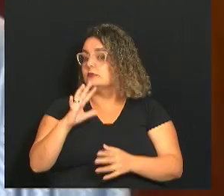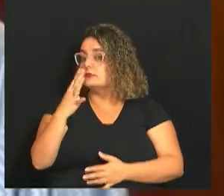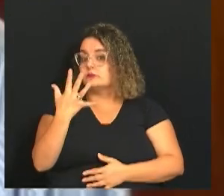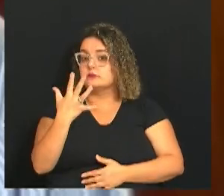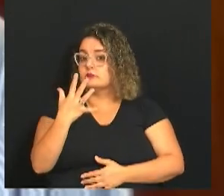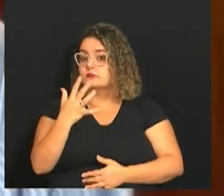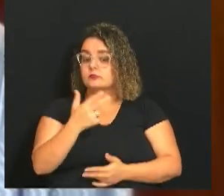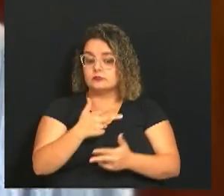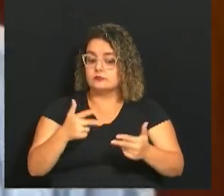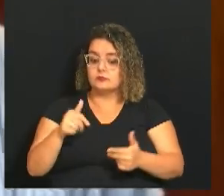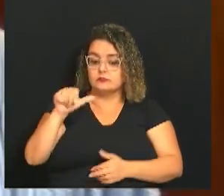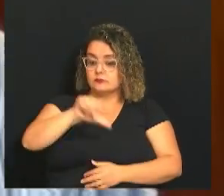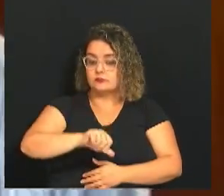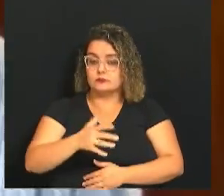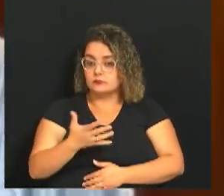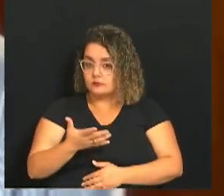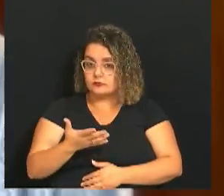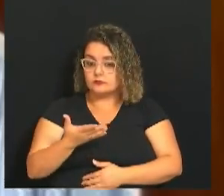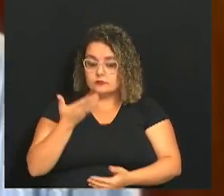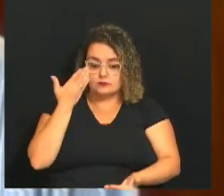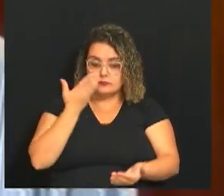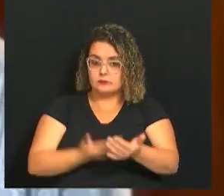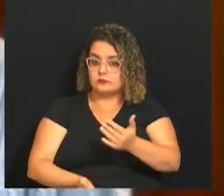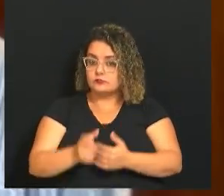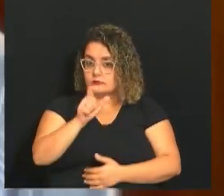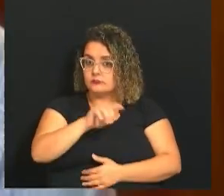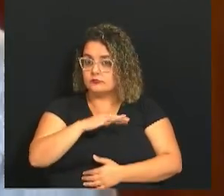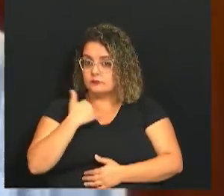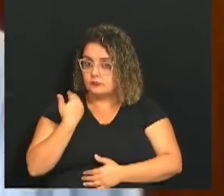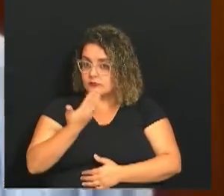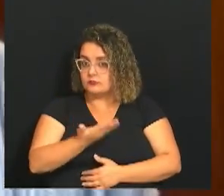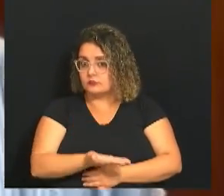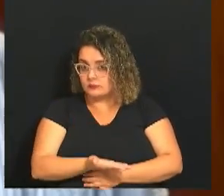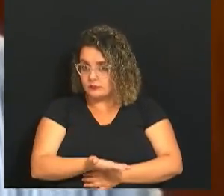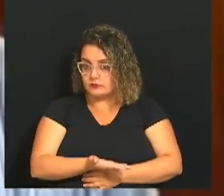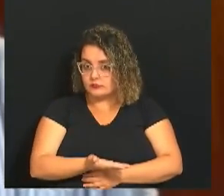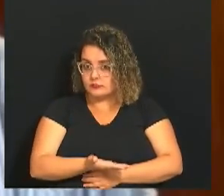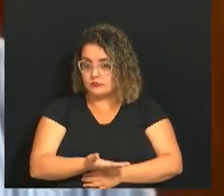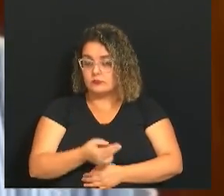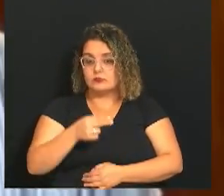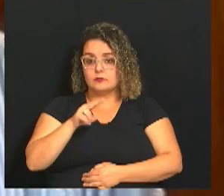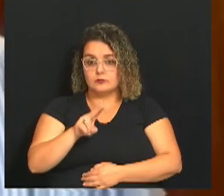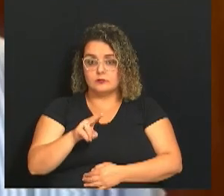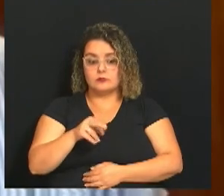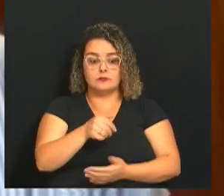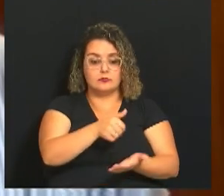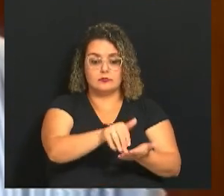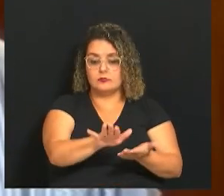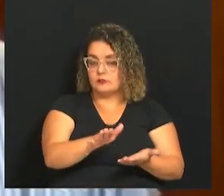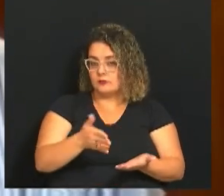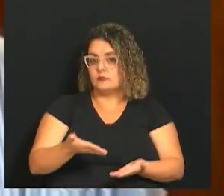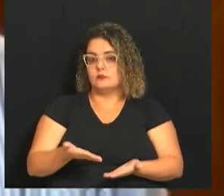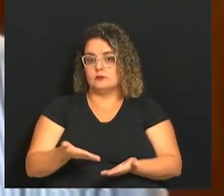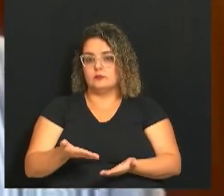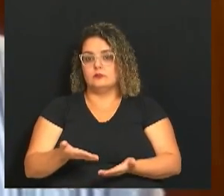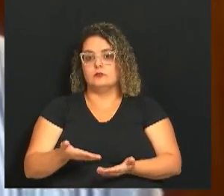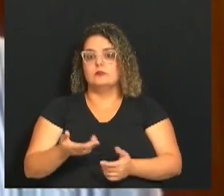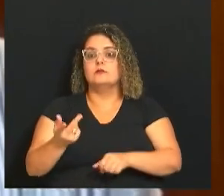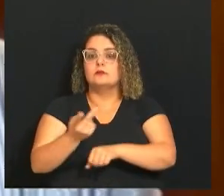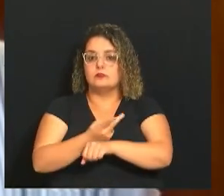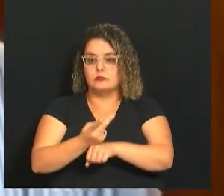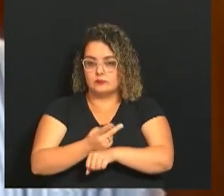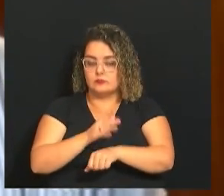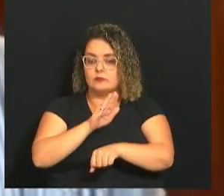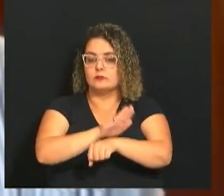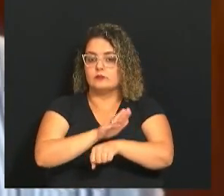situação de perder essa pessoa? Vai esperar uma situação dessa pessoa ser demitida? Então, assim, busque ajuda,